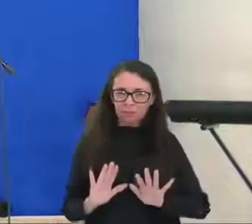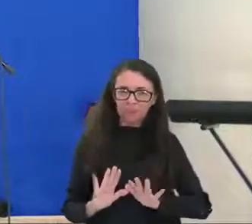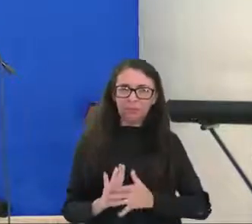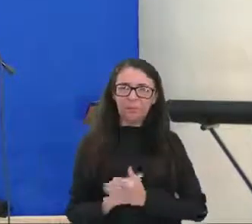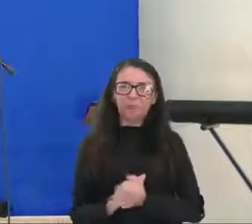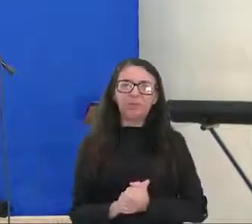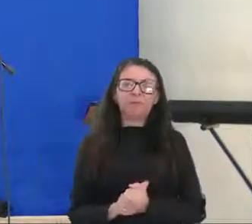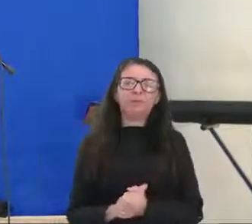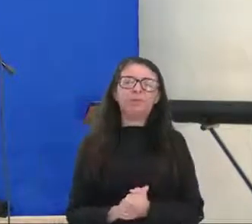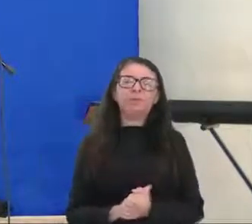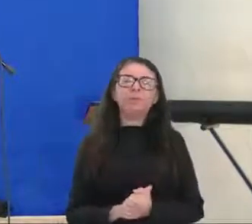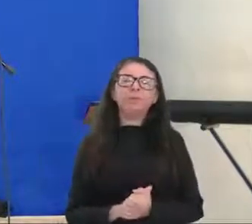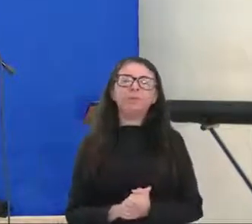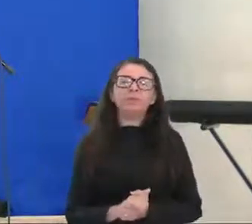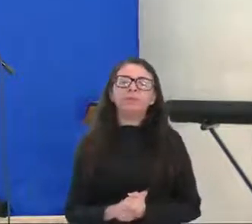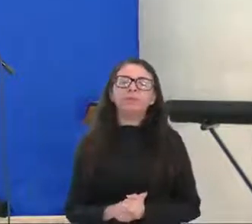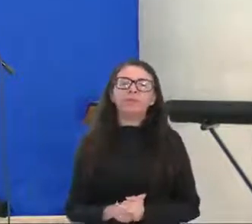Cristo.